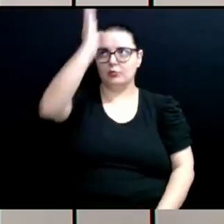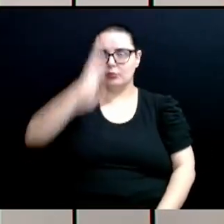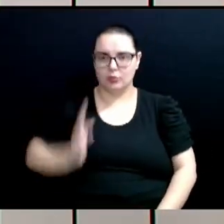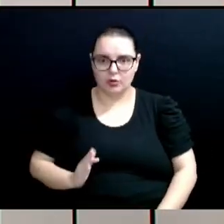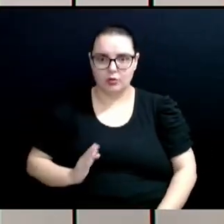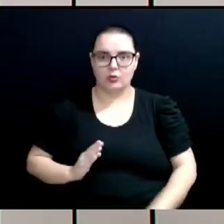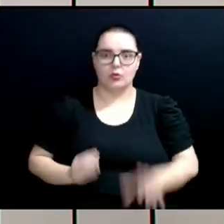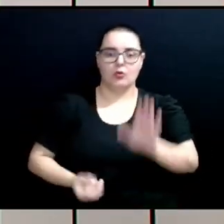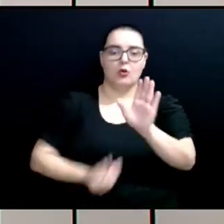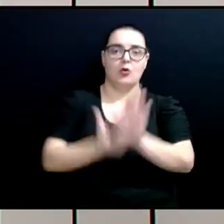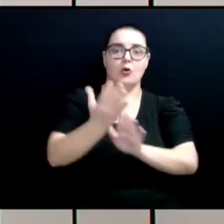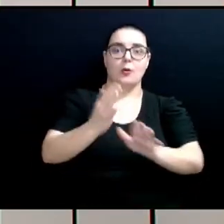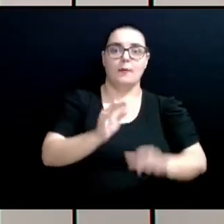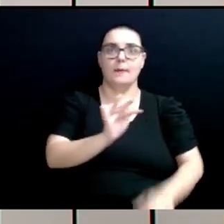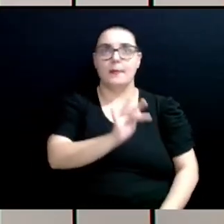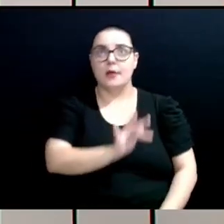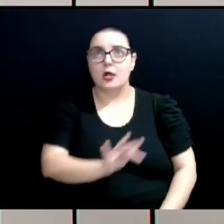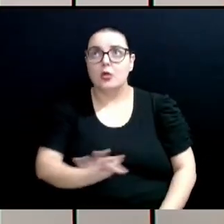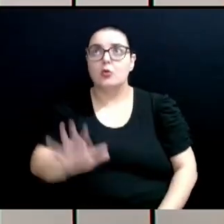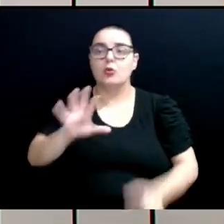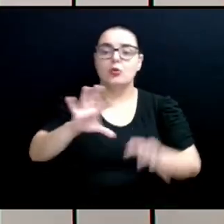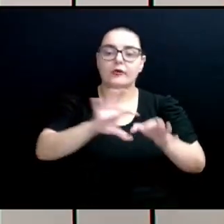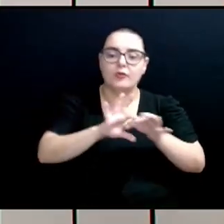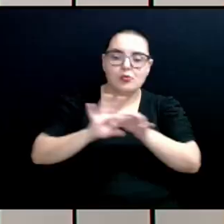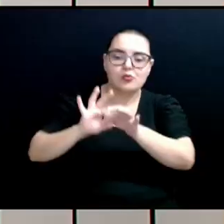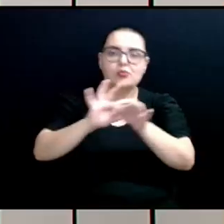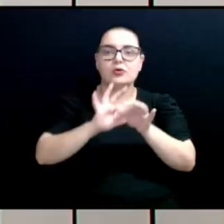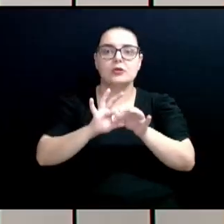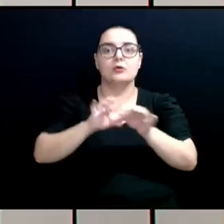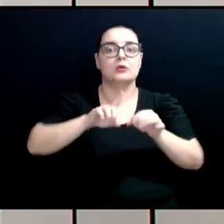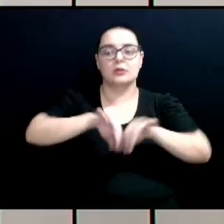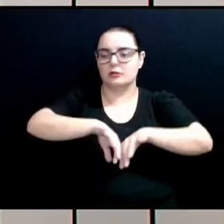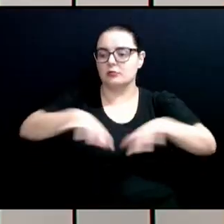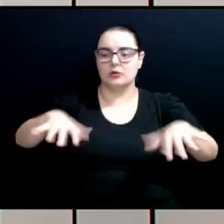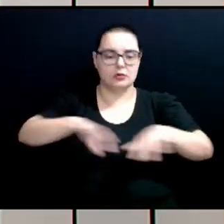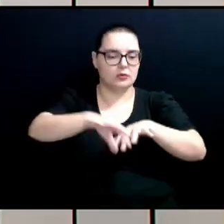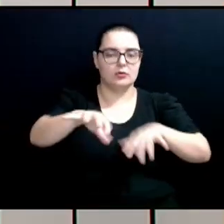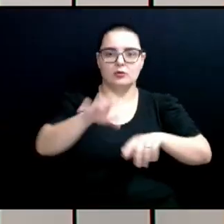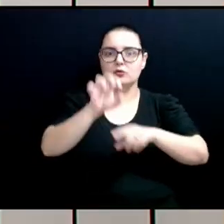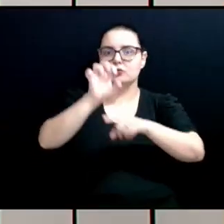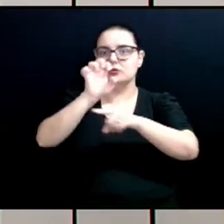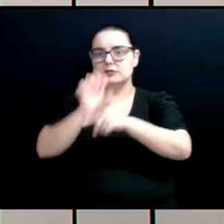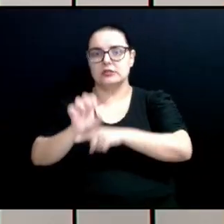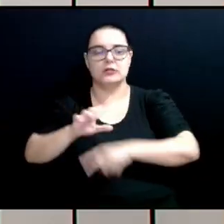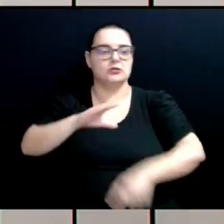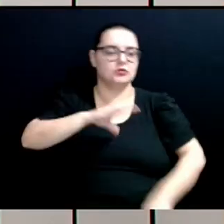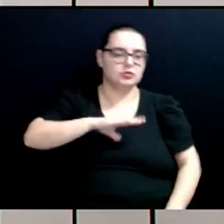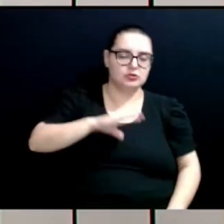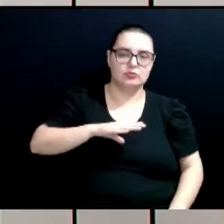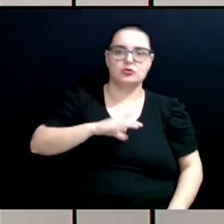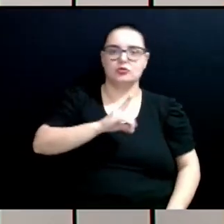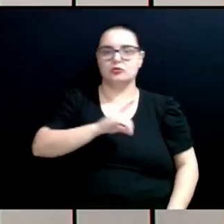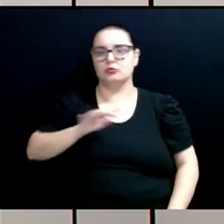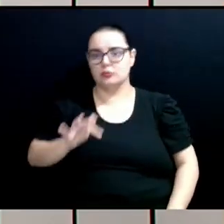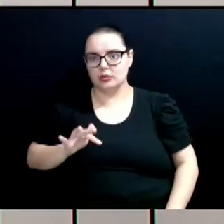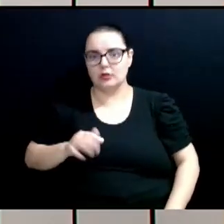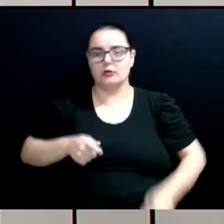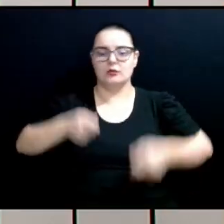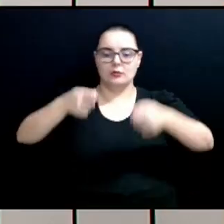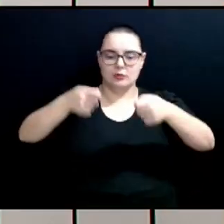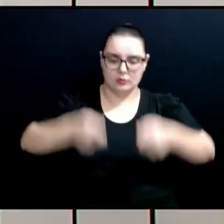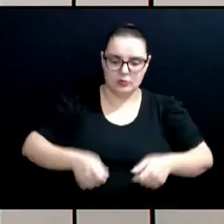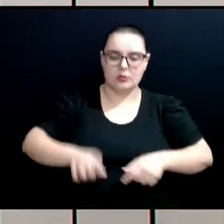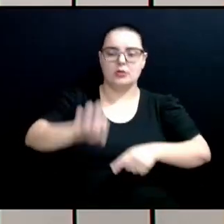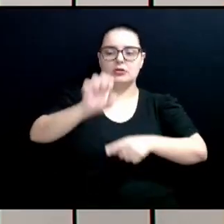união indissolúvel dos estados e municípios e do Distrito Federal, constitui-se em Estado democrático